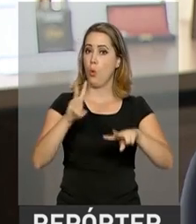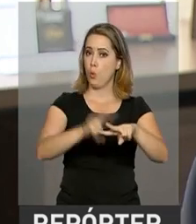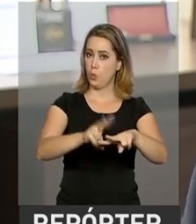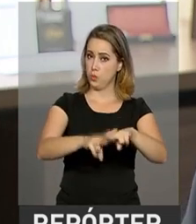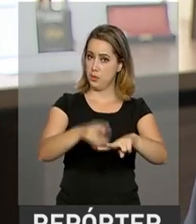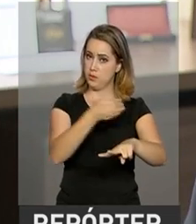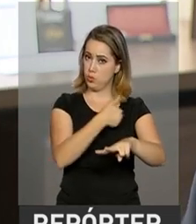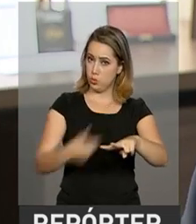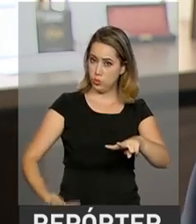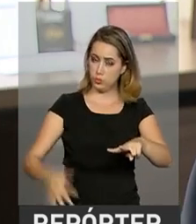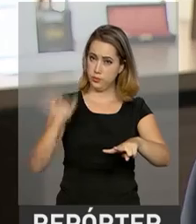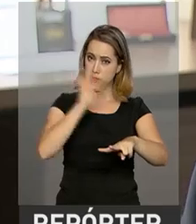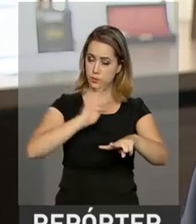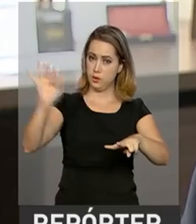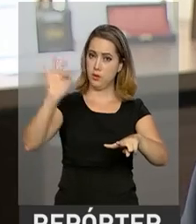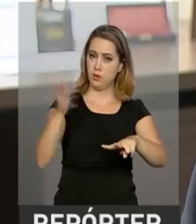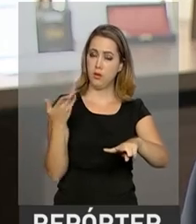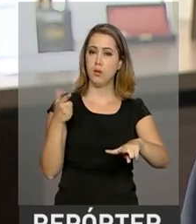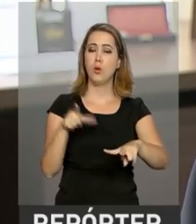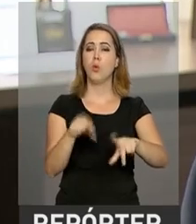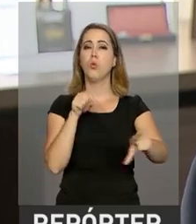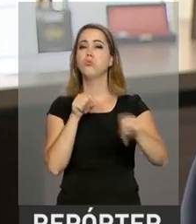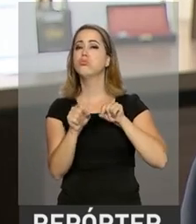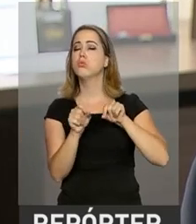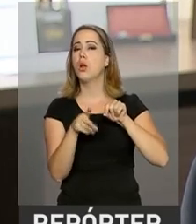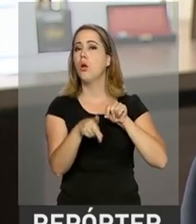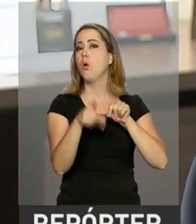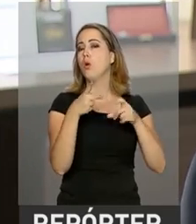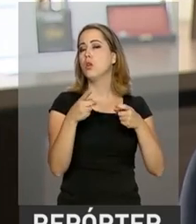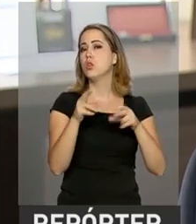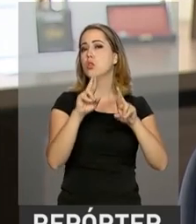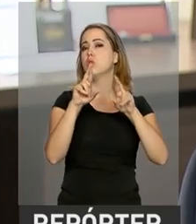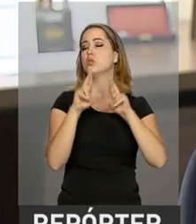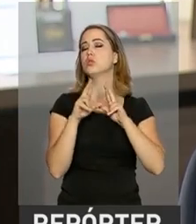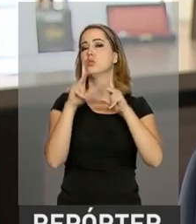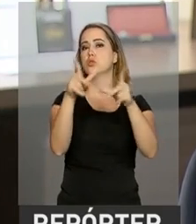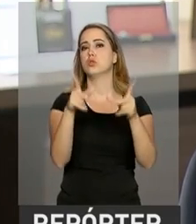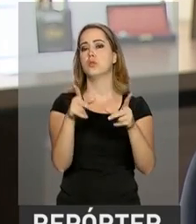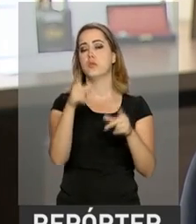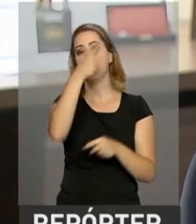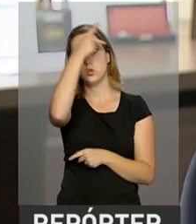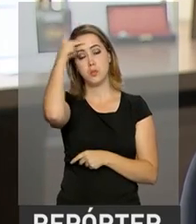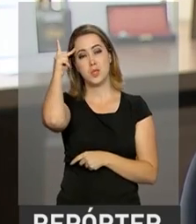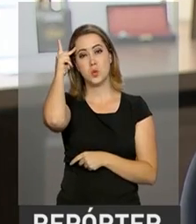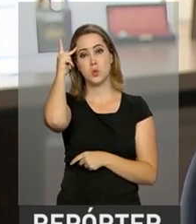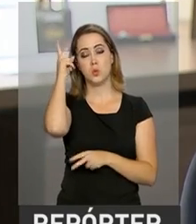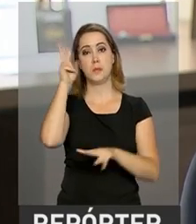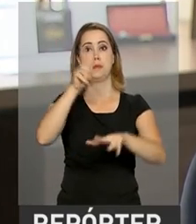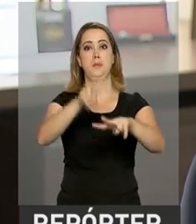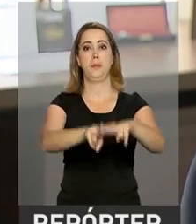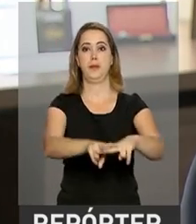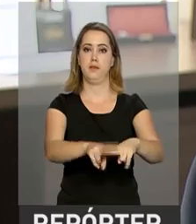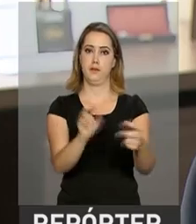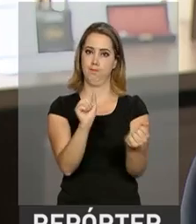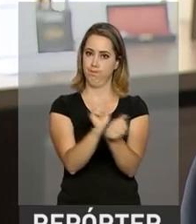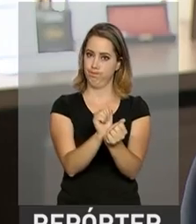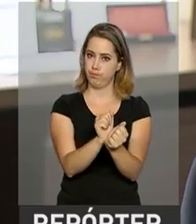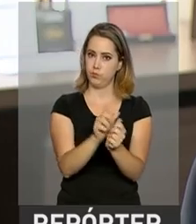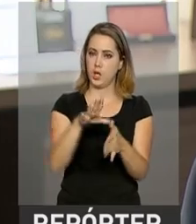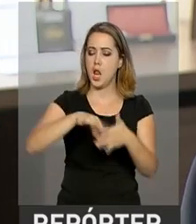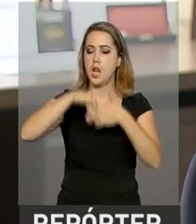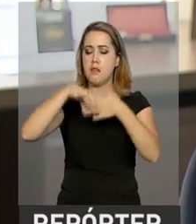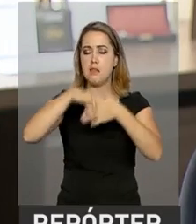são destinados a um determinado perfil de presos eh líderes eh de facções